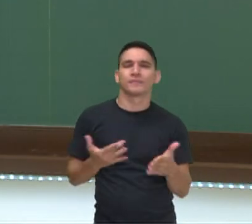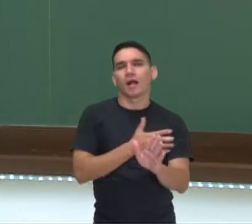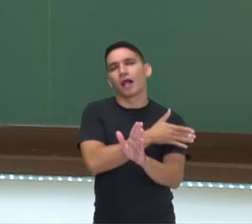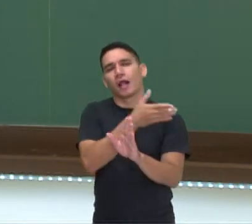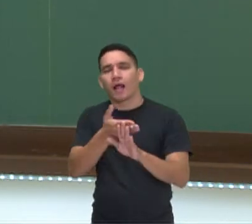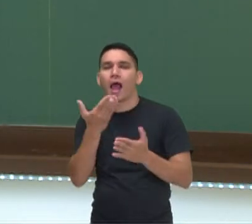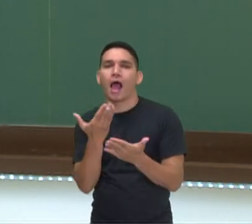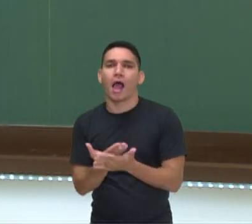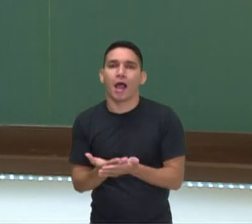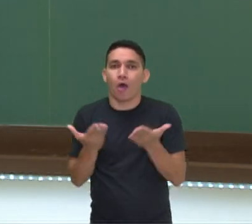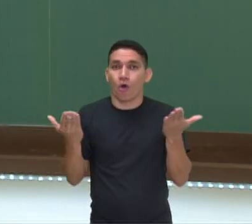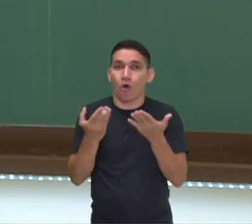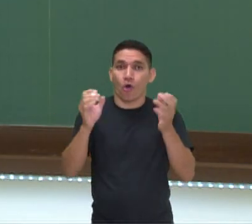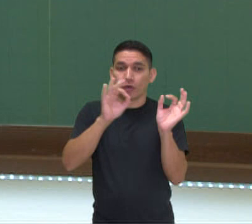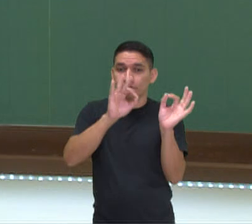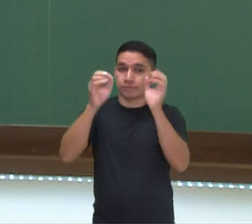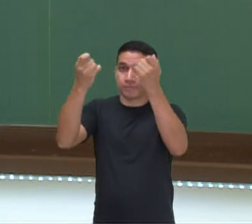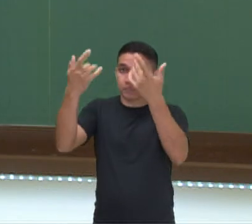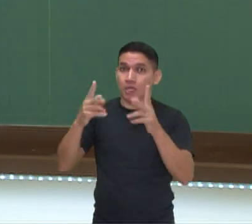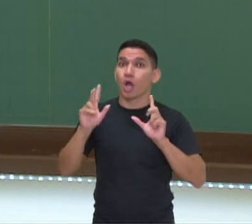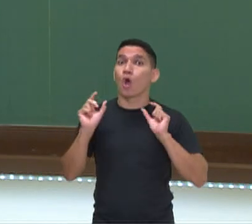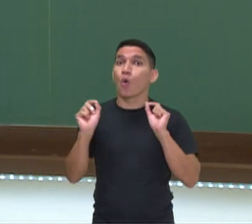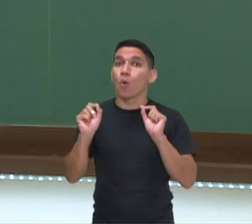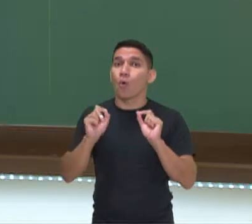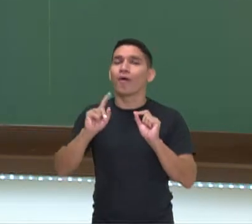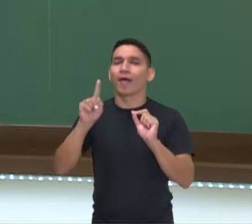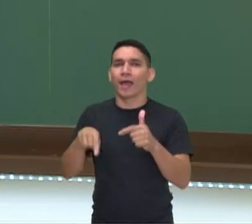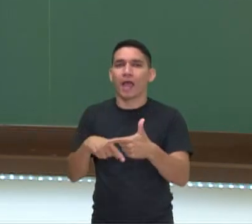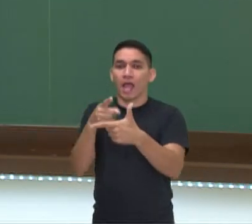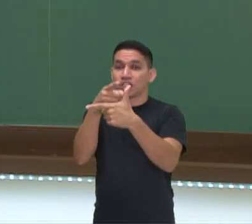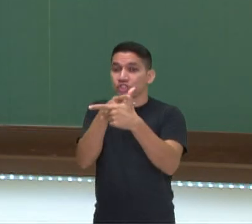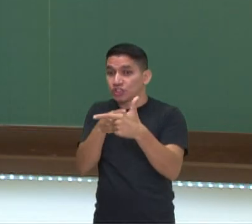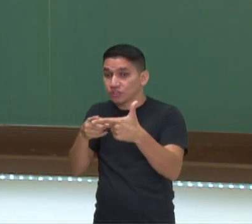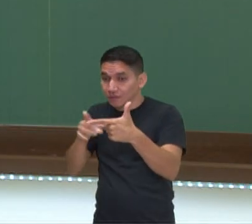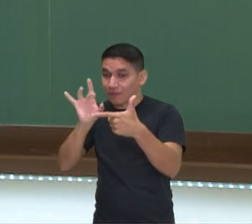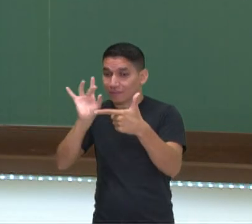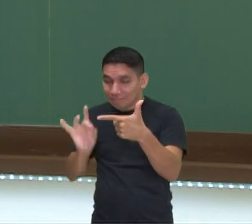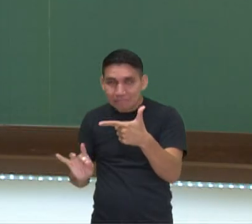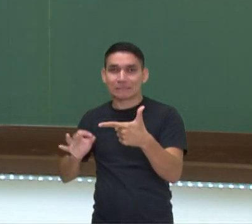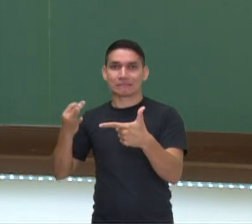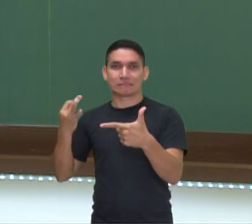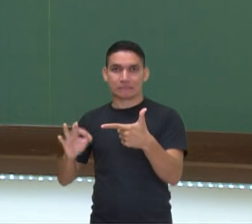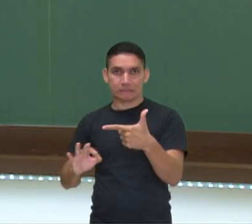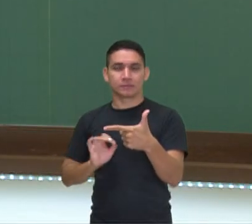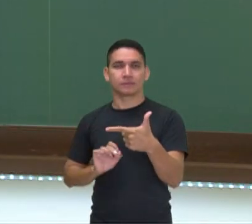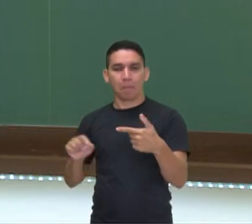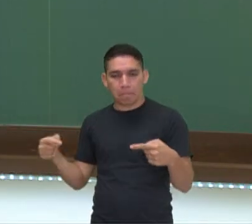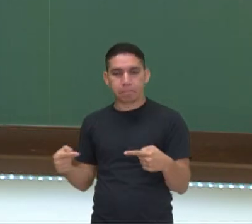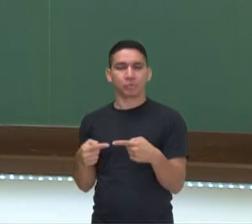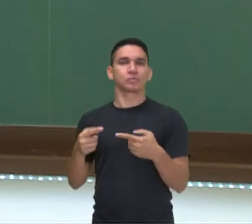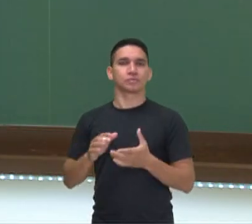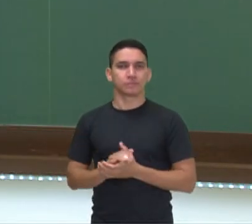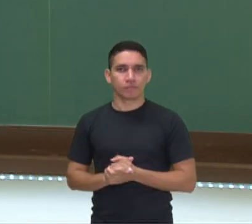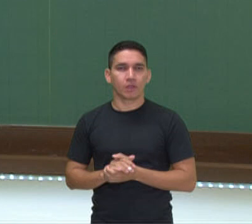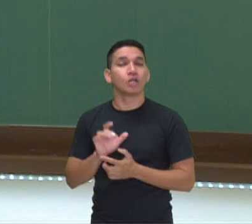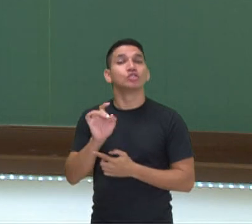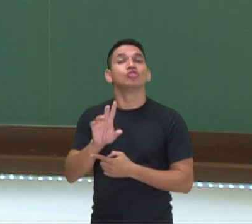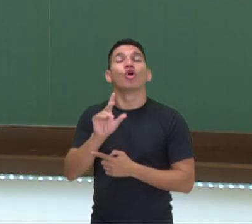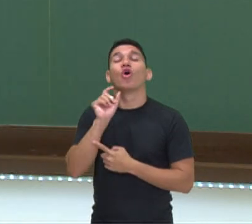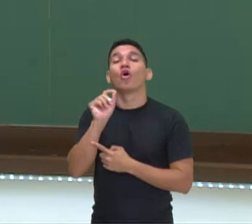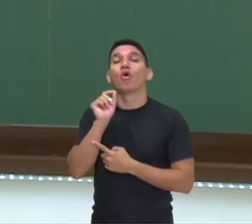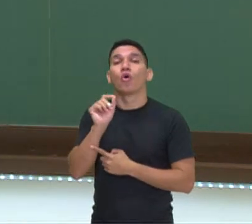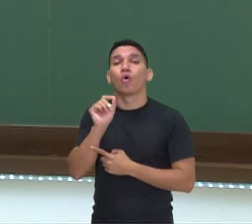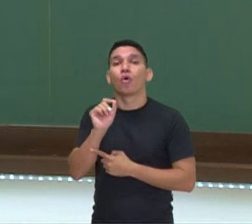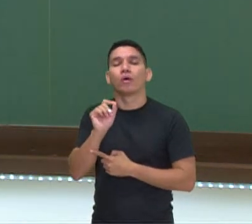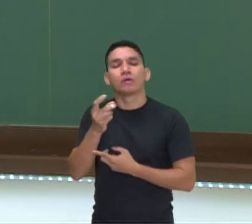sobre divisões exatas todas as divisões que trabalhamos até o momento são exatas é só levamos